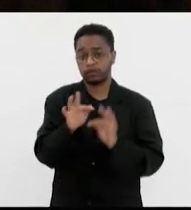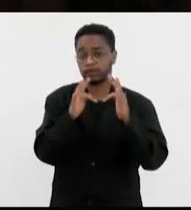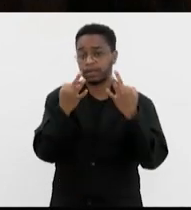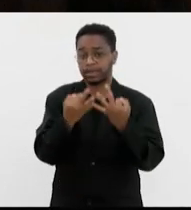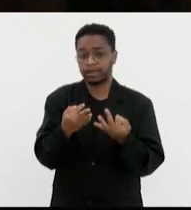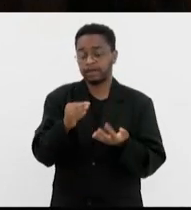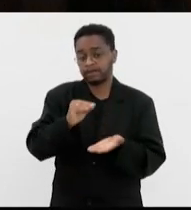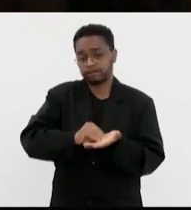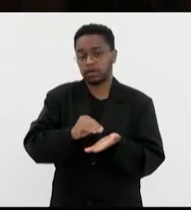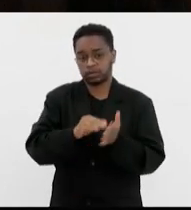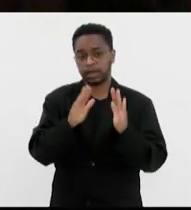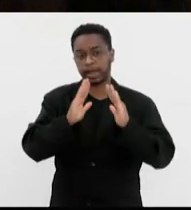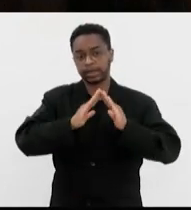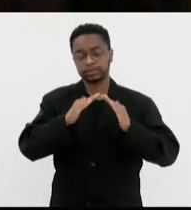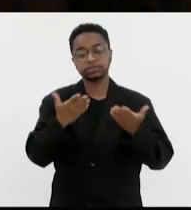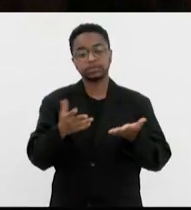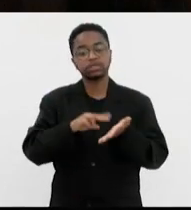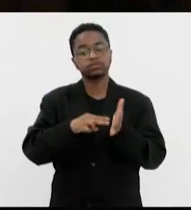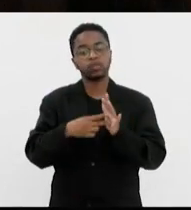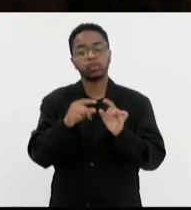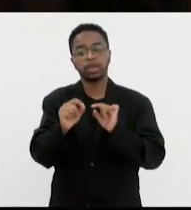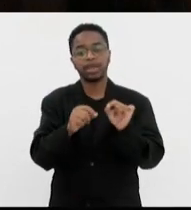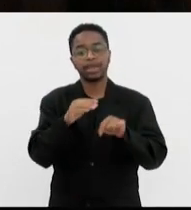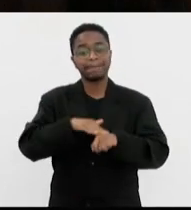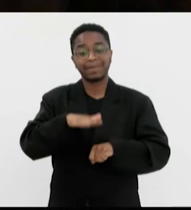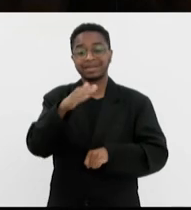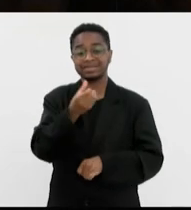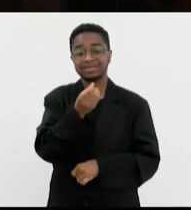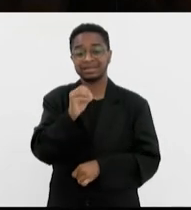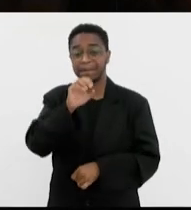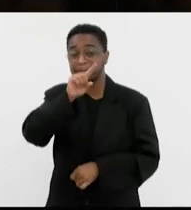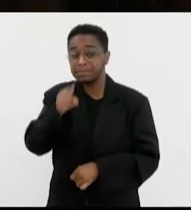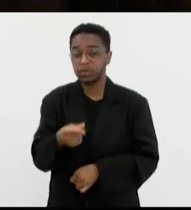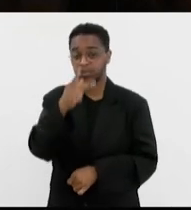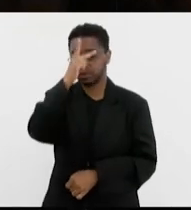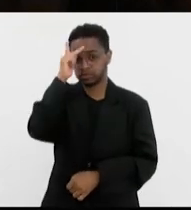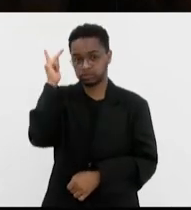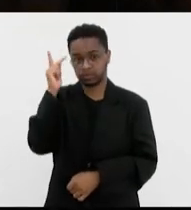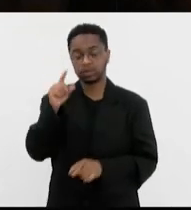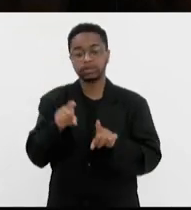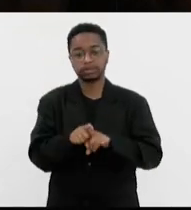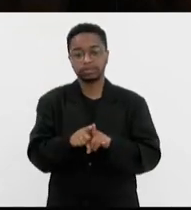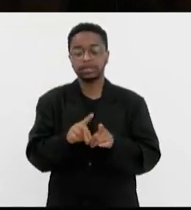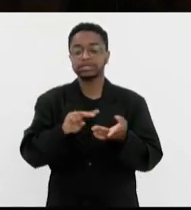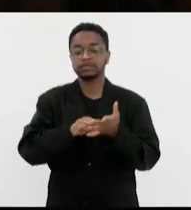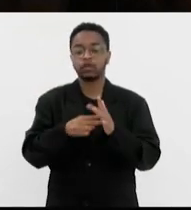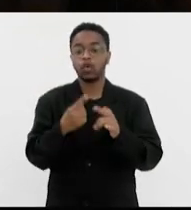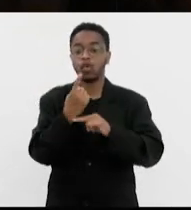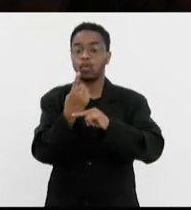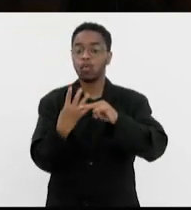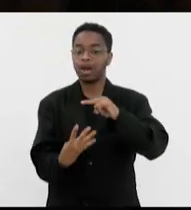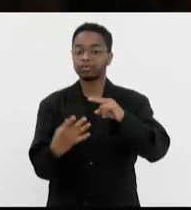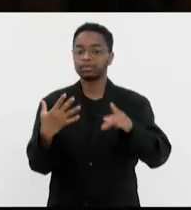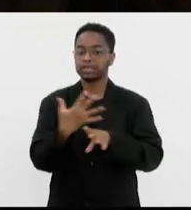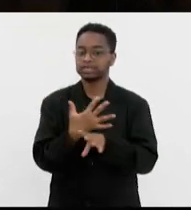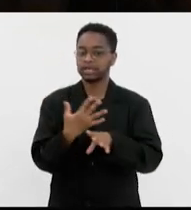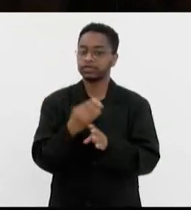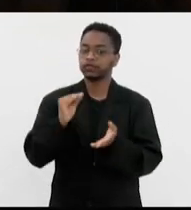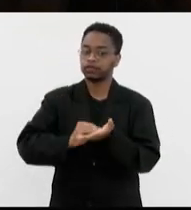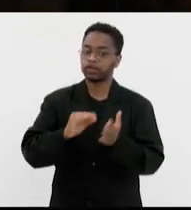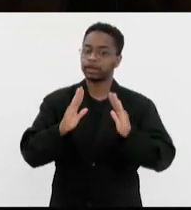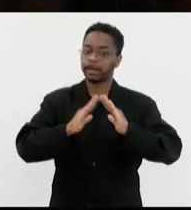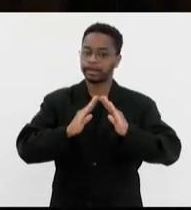déficit habitacional. Isso quer dizer que são mais de 60 mil pessoas, isso quer dizer que é 1/4 da cidade de Petrópolis, que